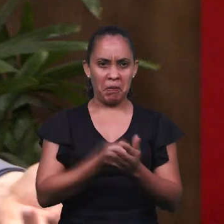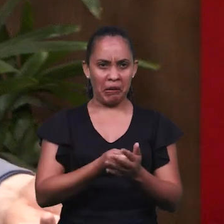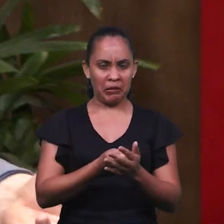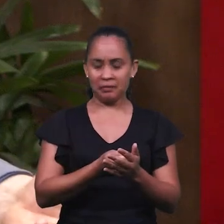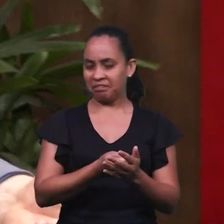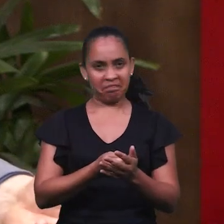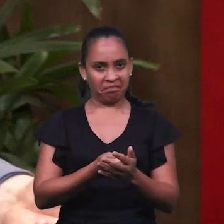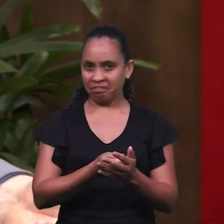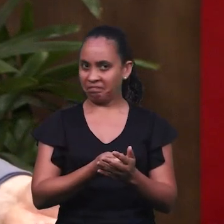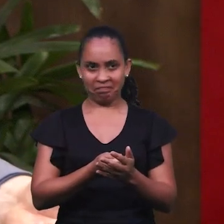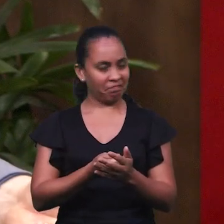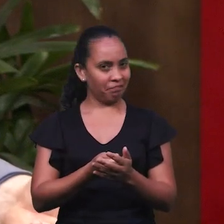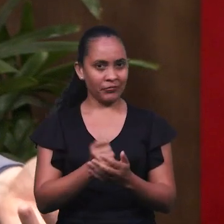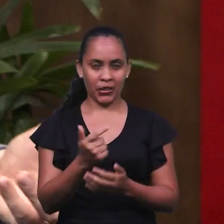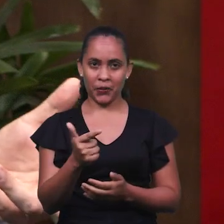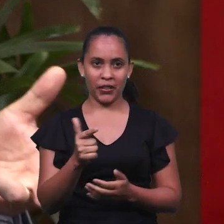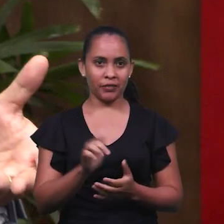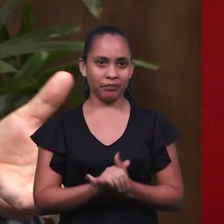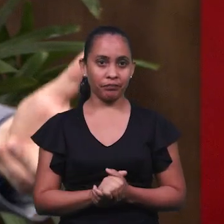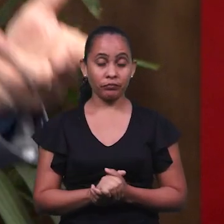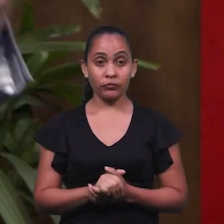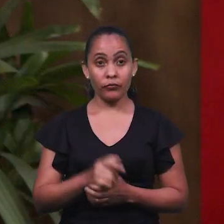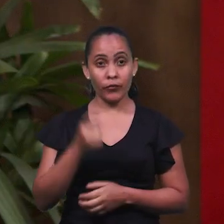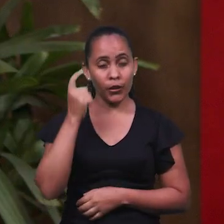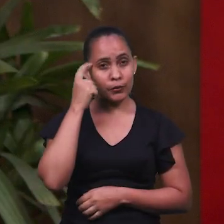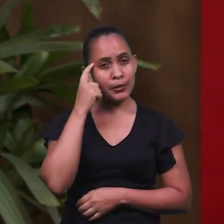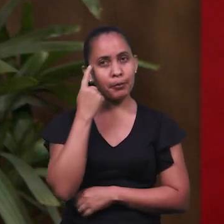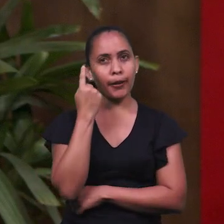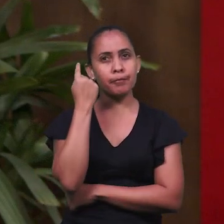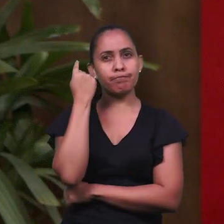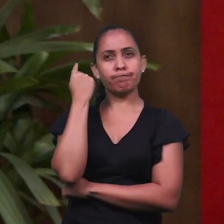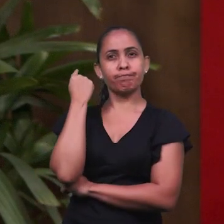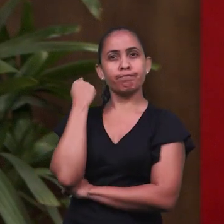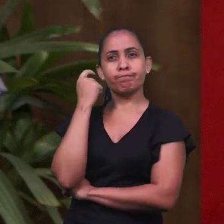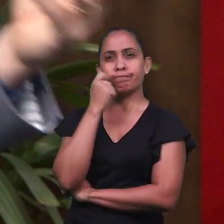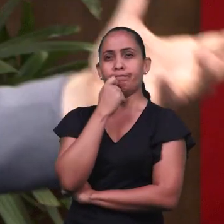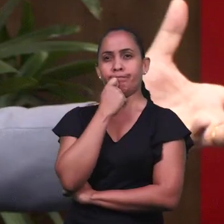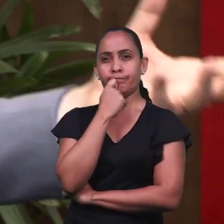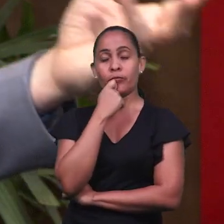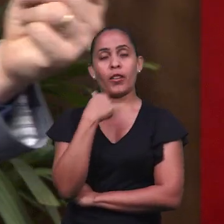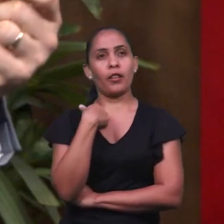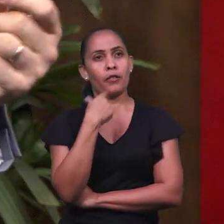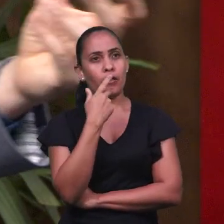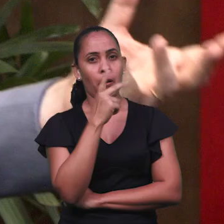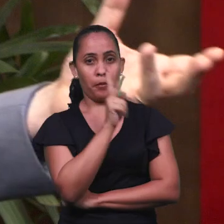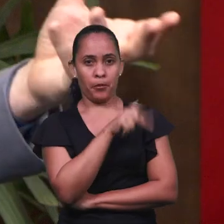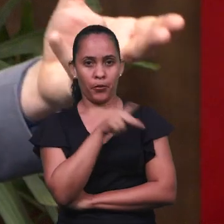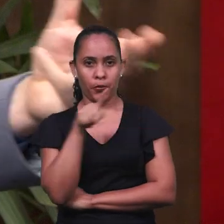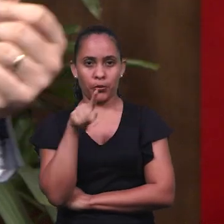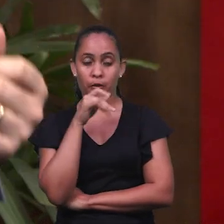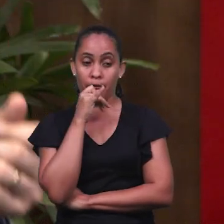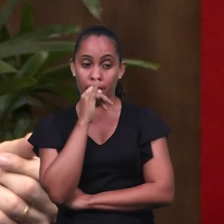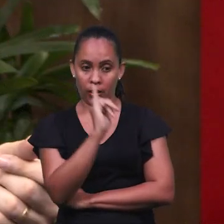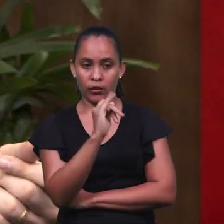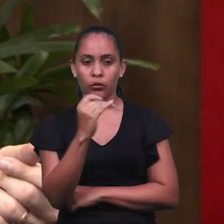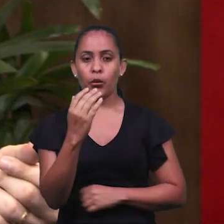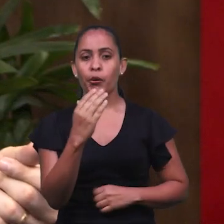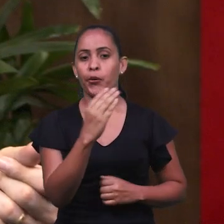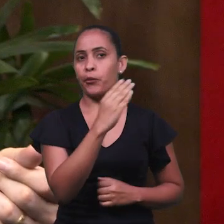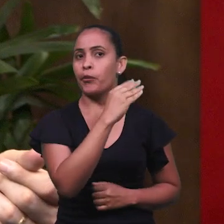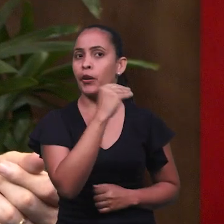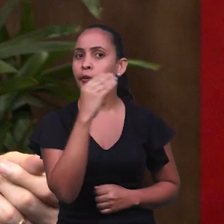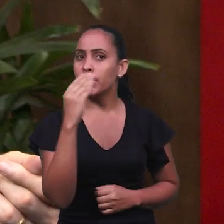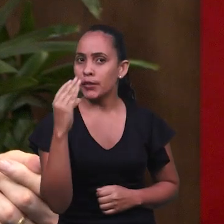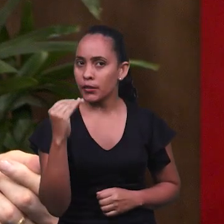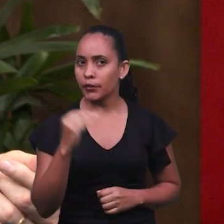isso é maravilhoso. Então, quando você olha para trás, eu ouvi uma vez uma professora falando com um